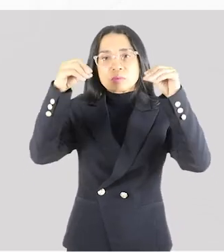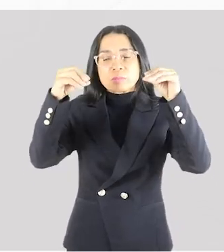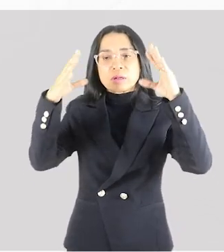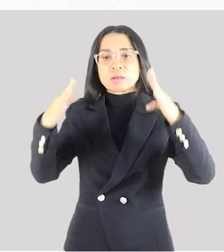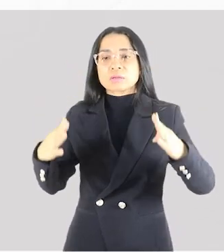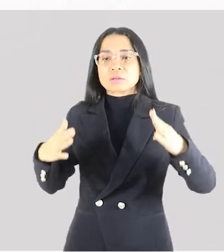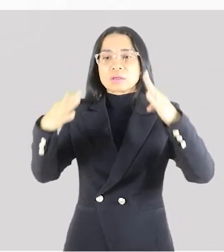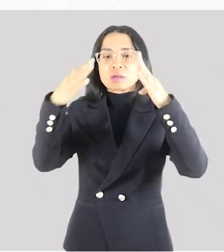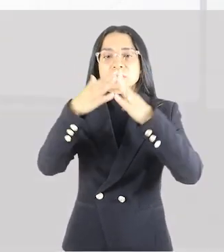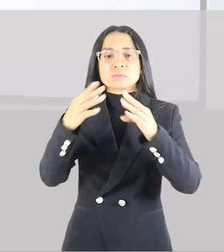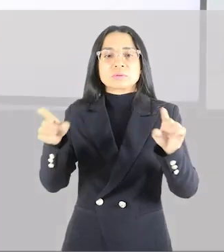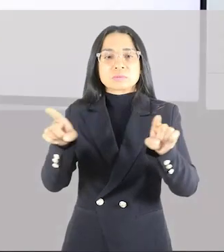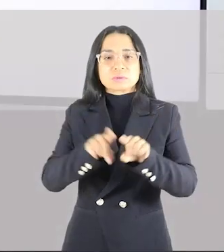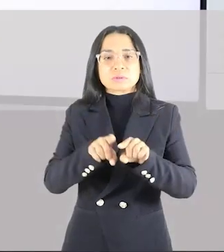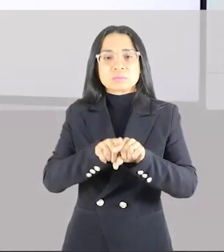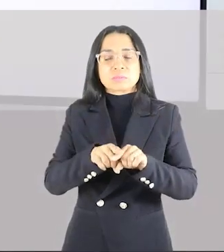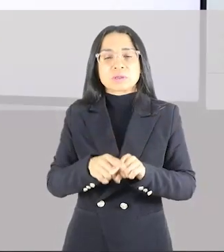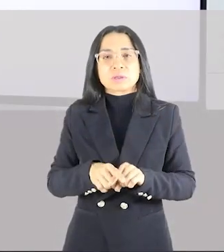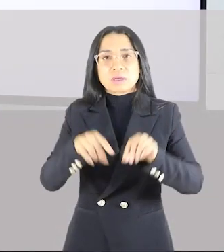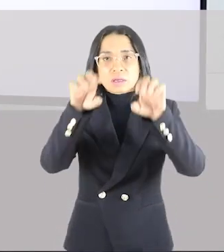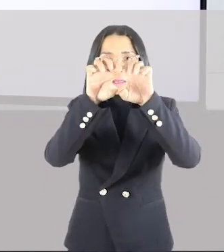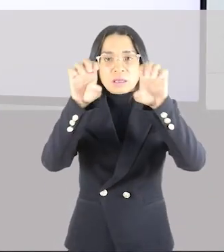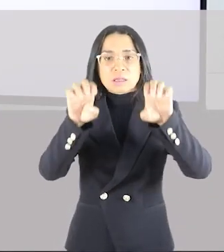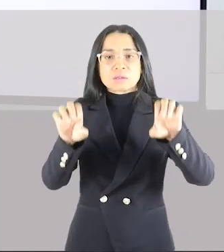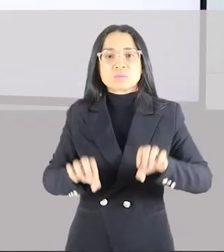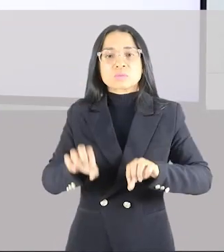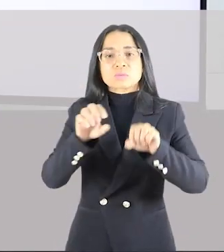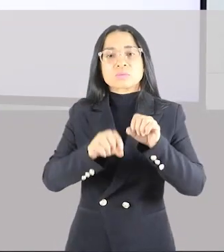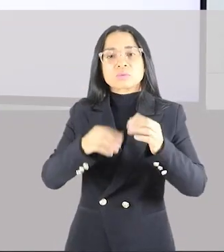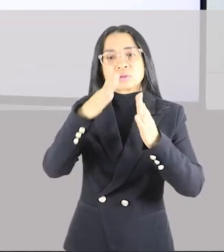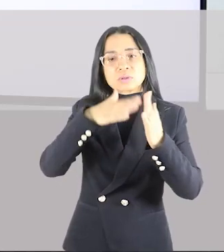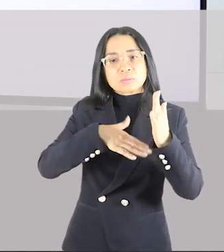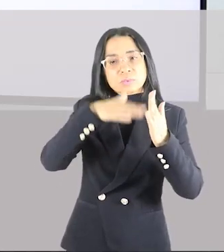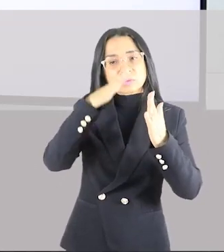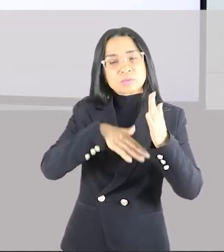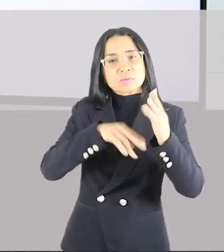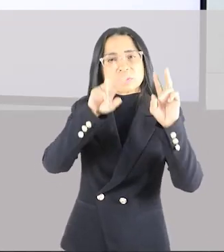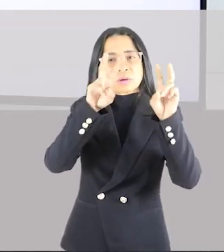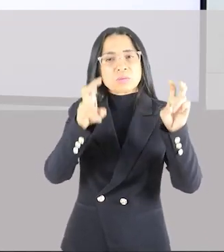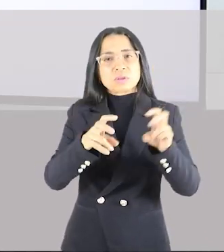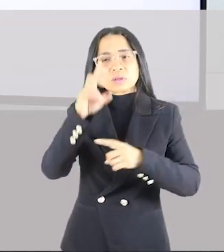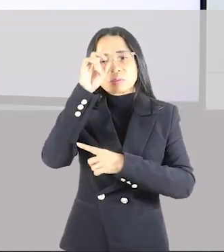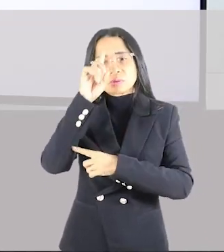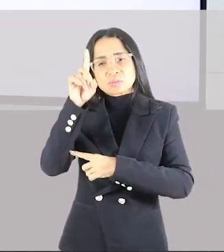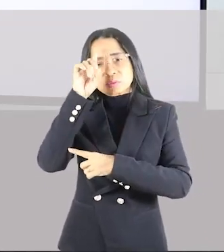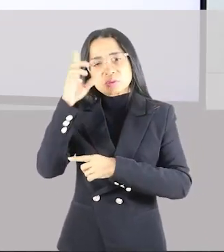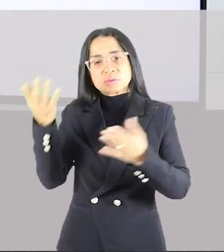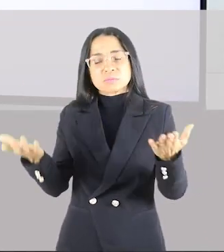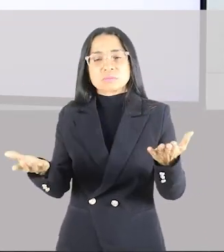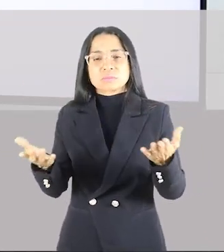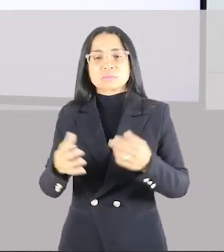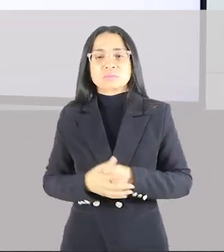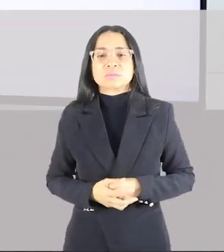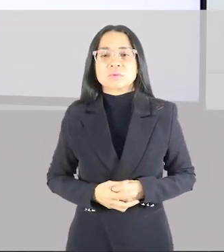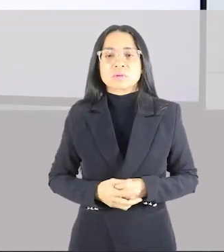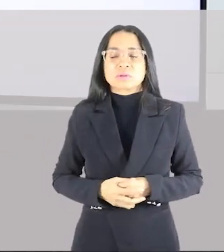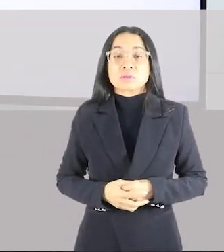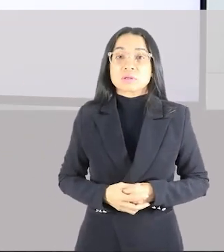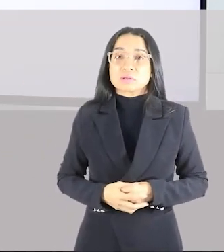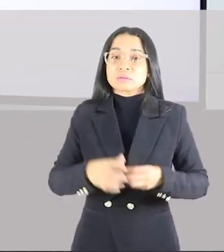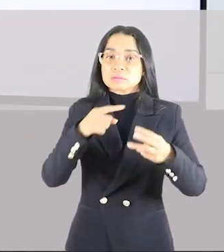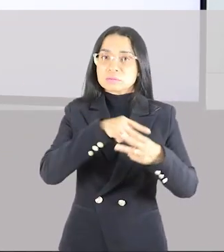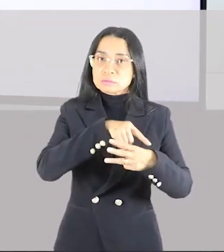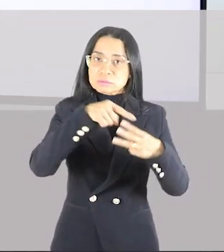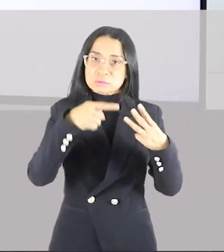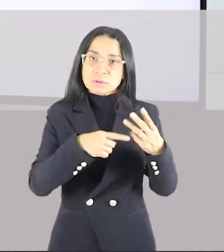esculturas e pinturas, né, que eram temas geralmente do dia a dia, principalmente do faraó, das guerras, das batalhas que eles tinham. E você tem